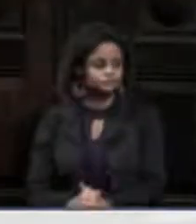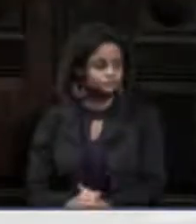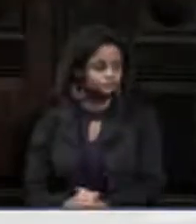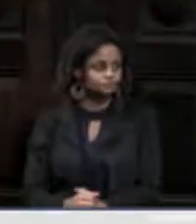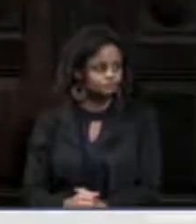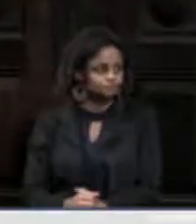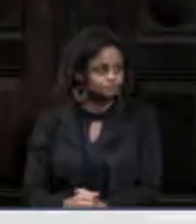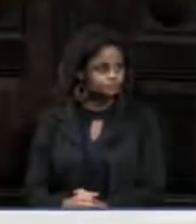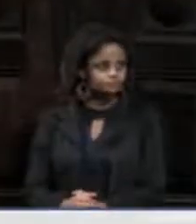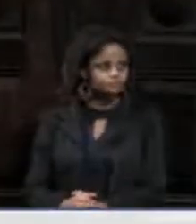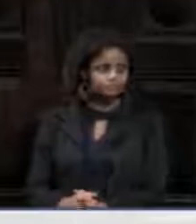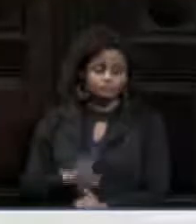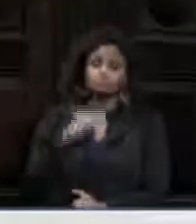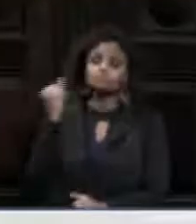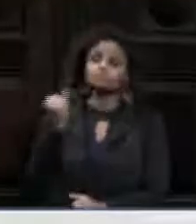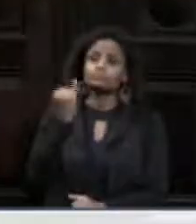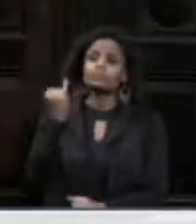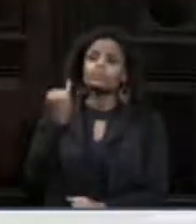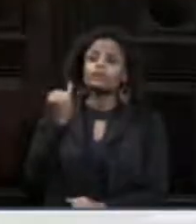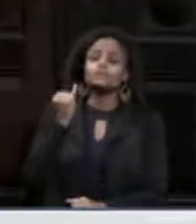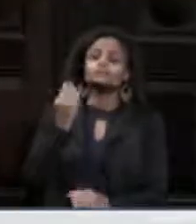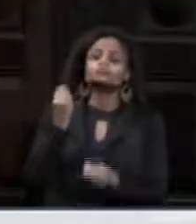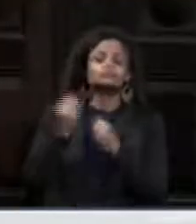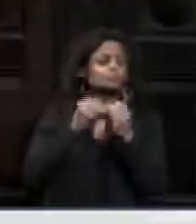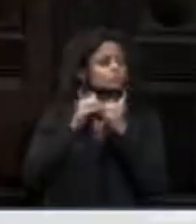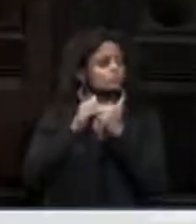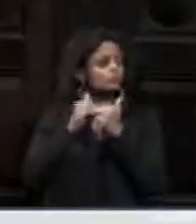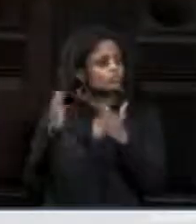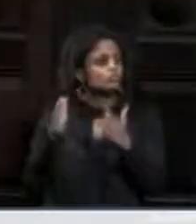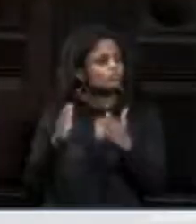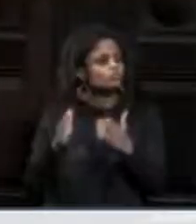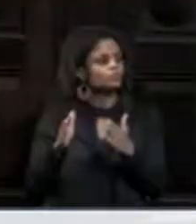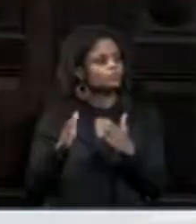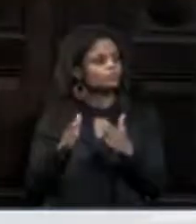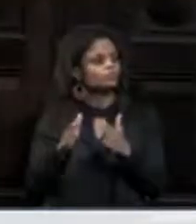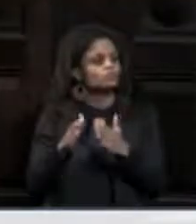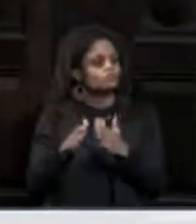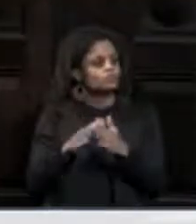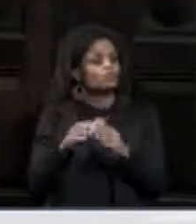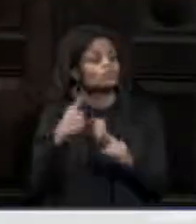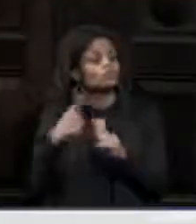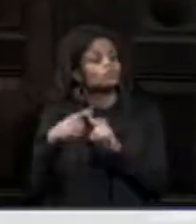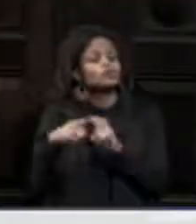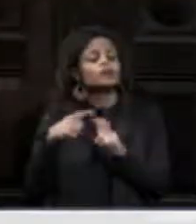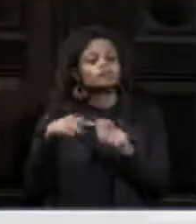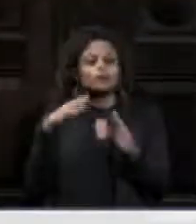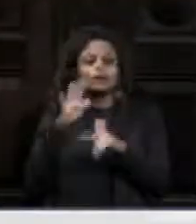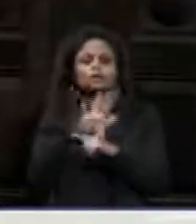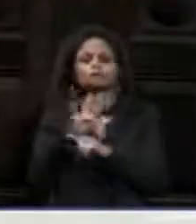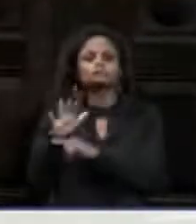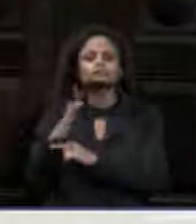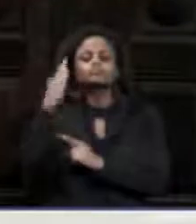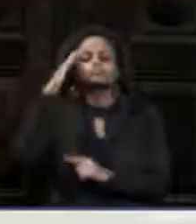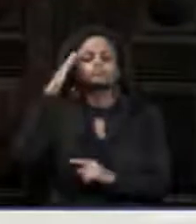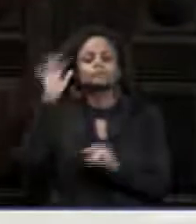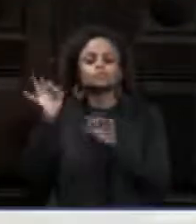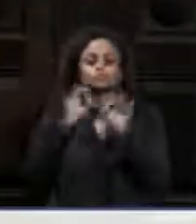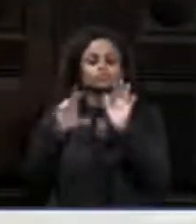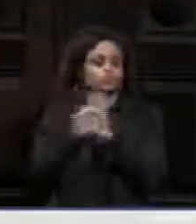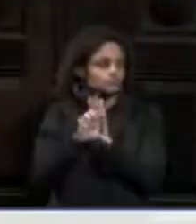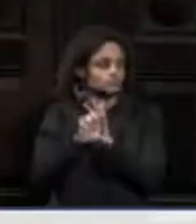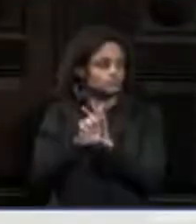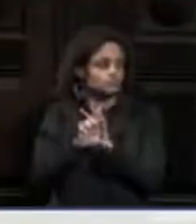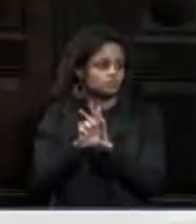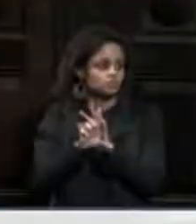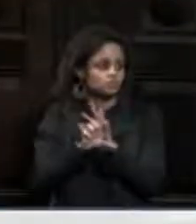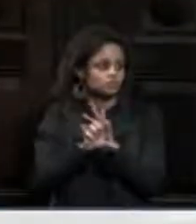E é necessário dizer da origem de Monte Alto para entender este processo. Da origem